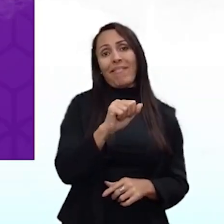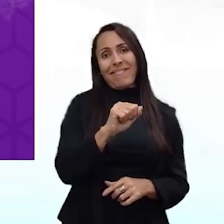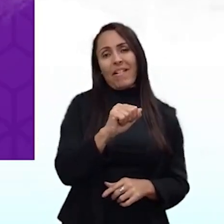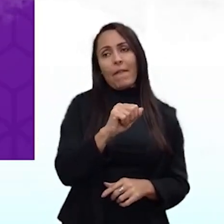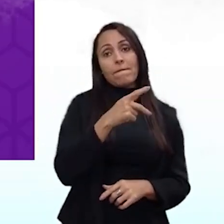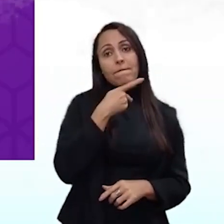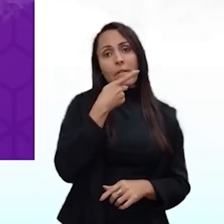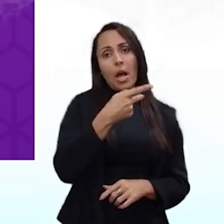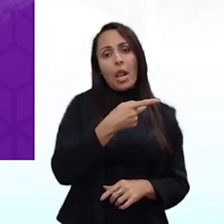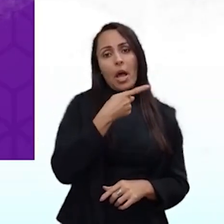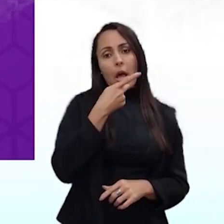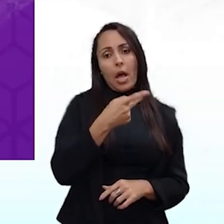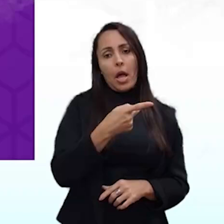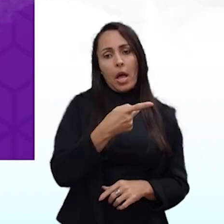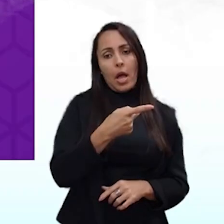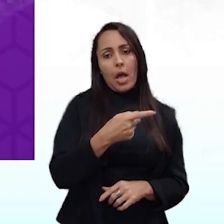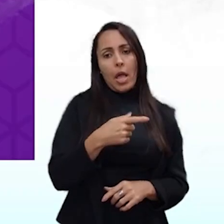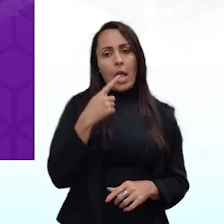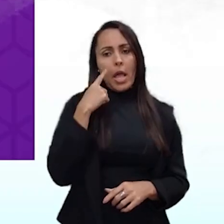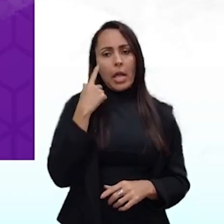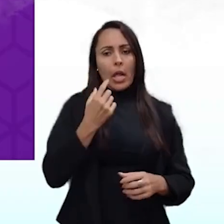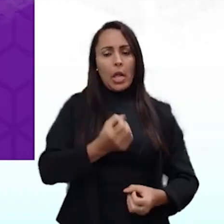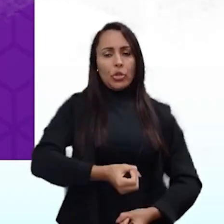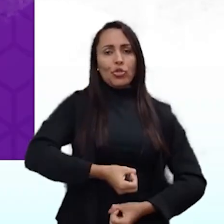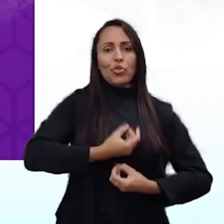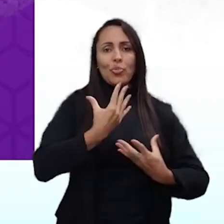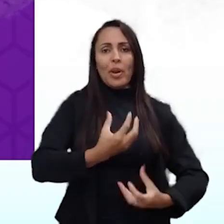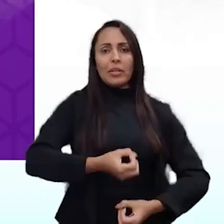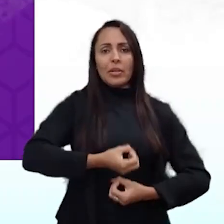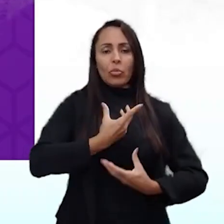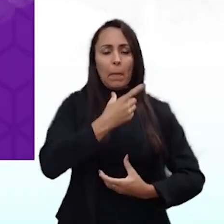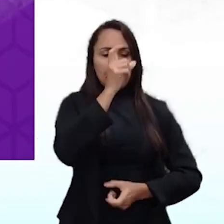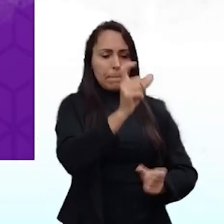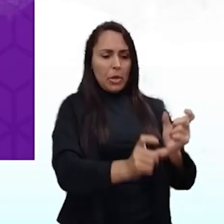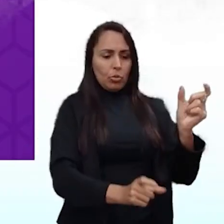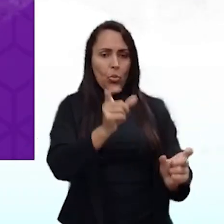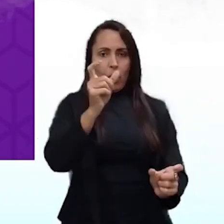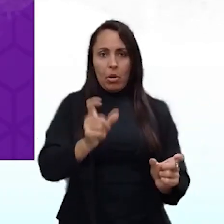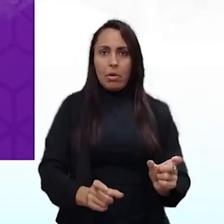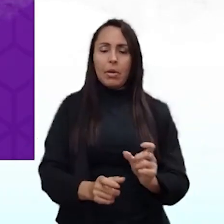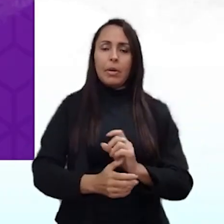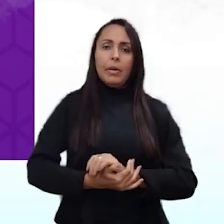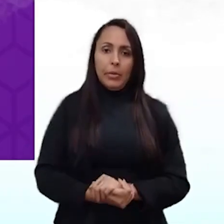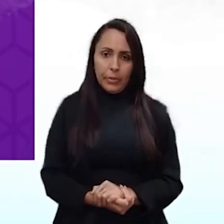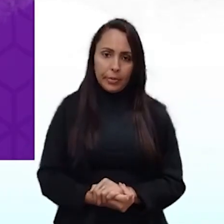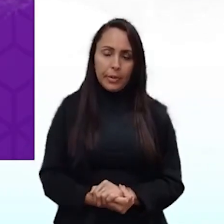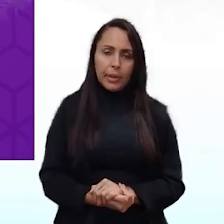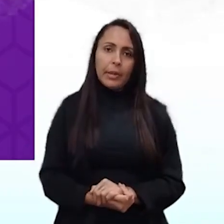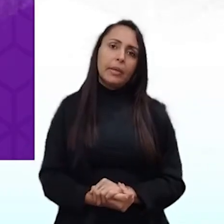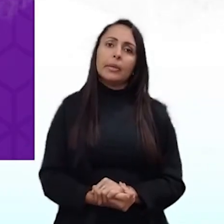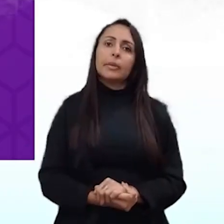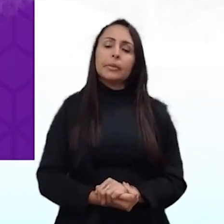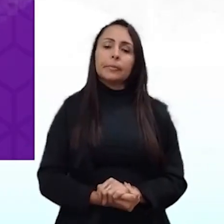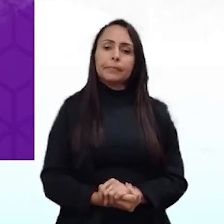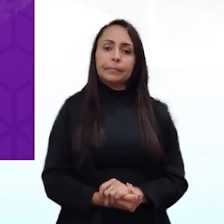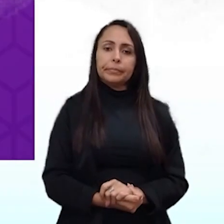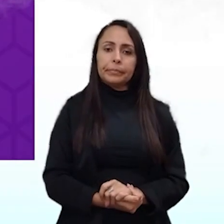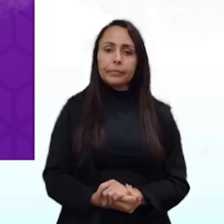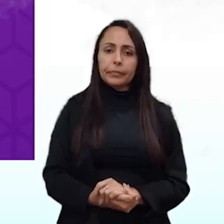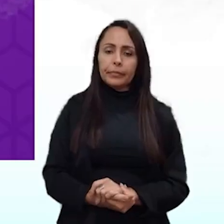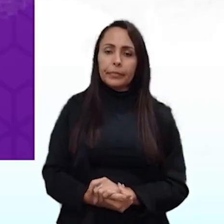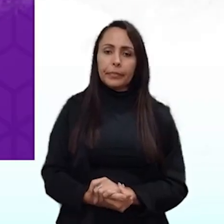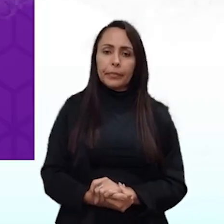Fala, forma pessoal de expressão de cada indivíduo. Dá uma olhada lá, olha lá no slide. Forma pessoal de expressão de